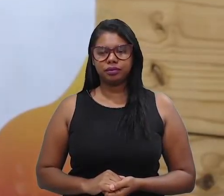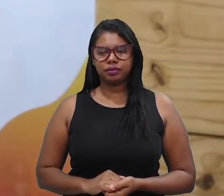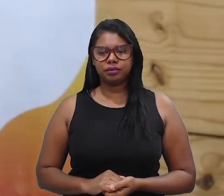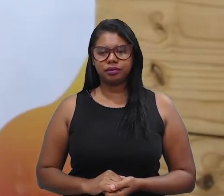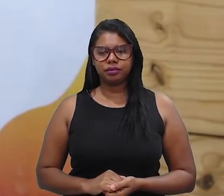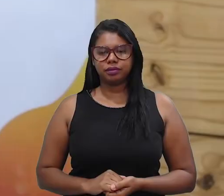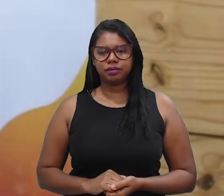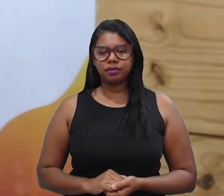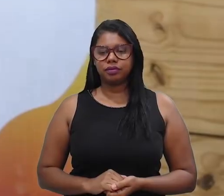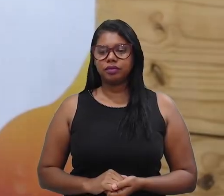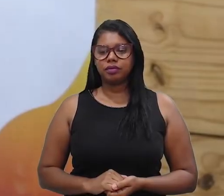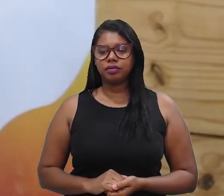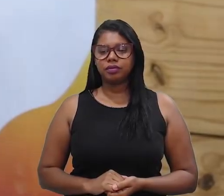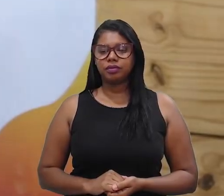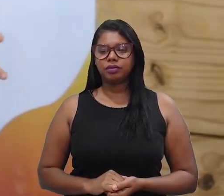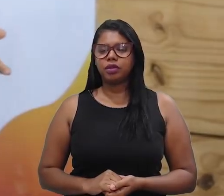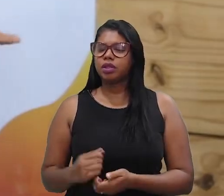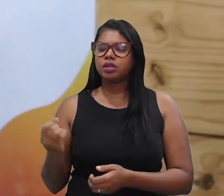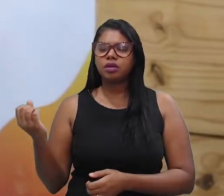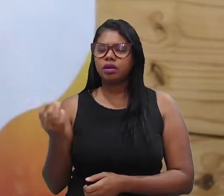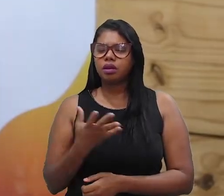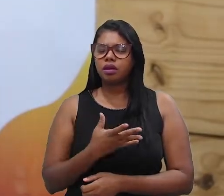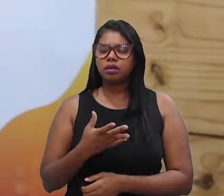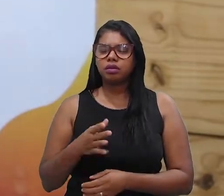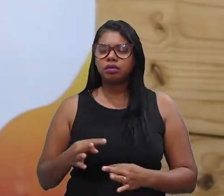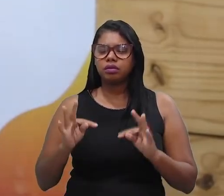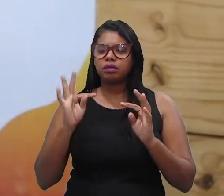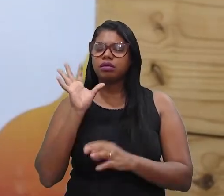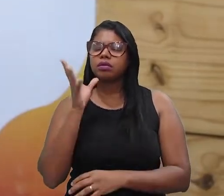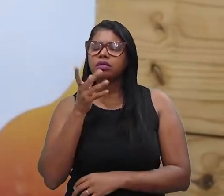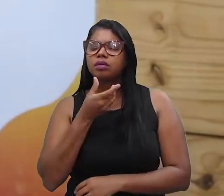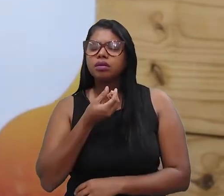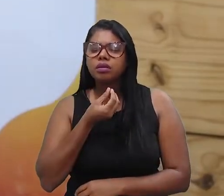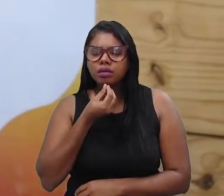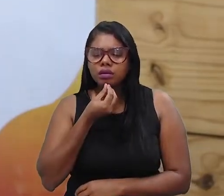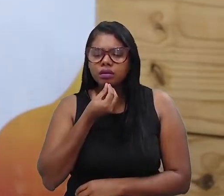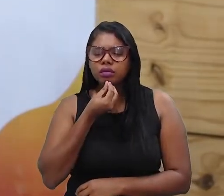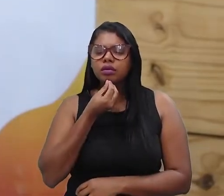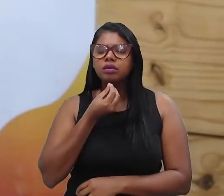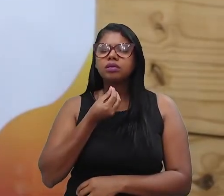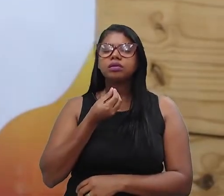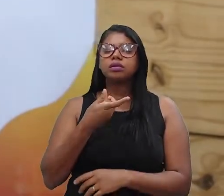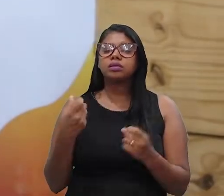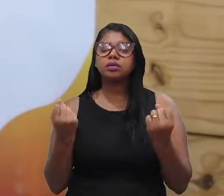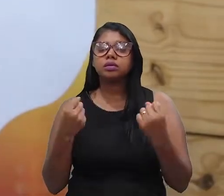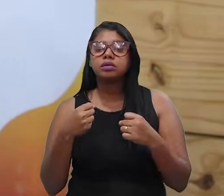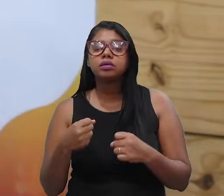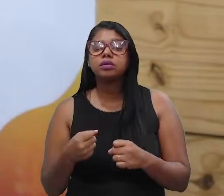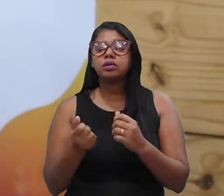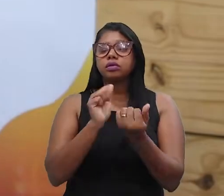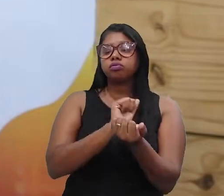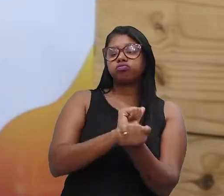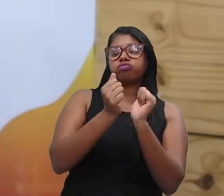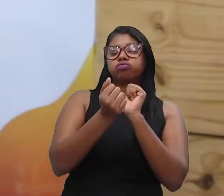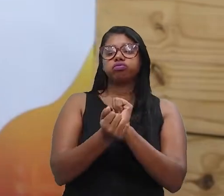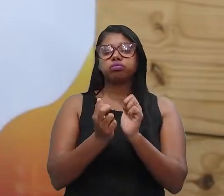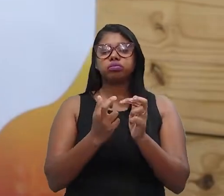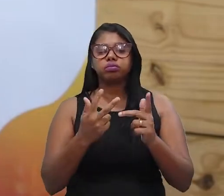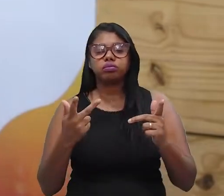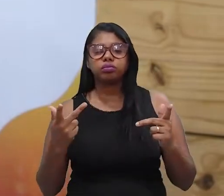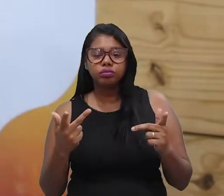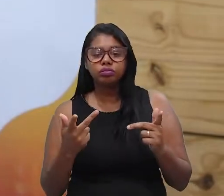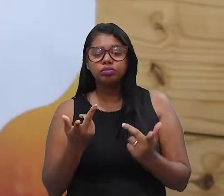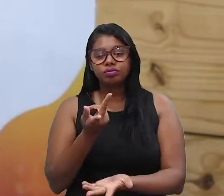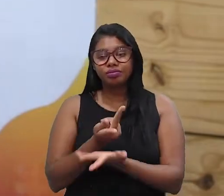Quando a gente fala em novas tendências, nós vamos falar de que existe uma necessidade de se adaptar a uma coisa